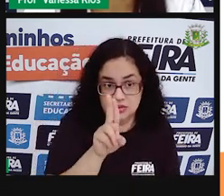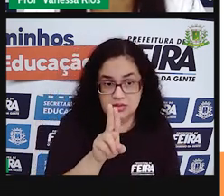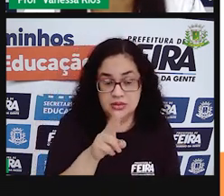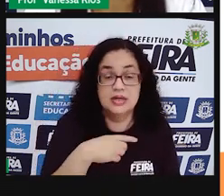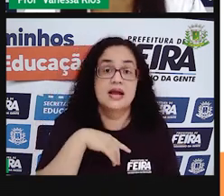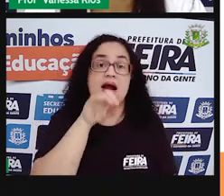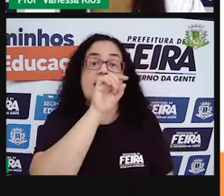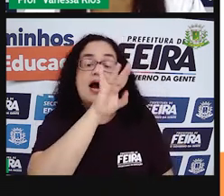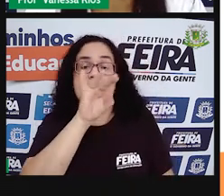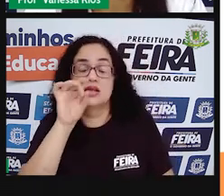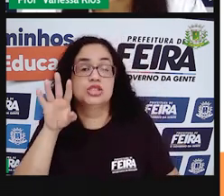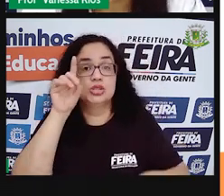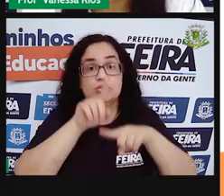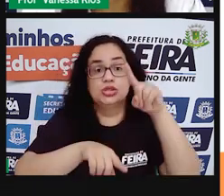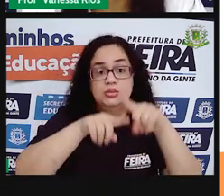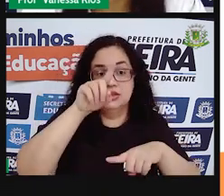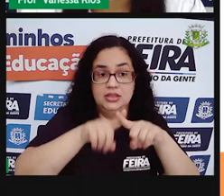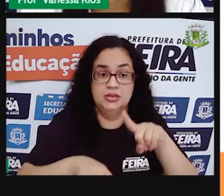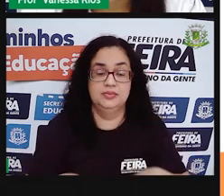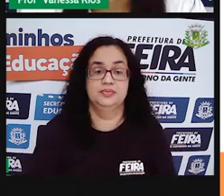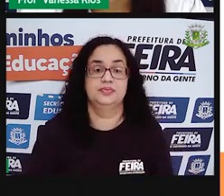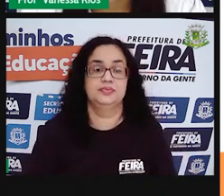a cada tipo de material.